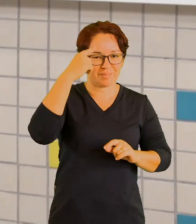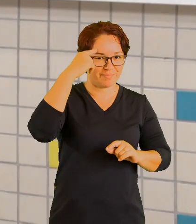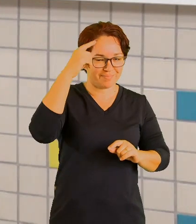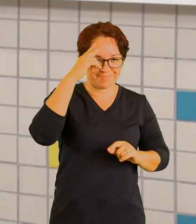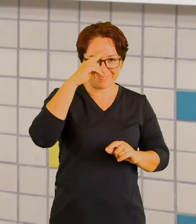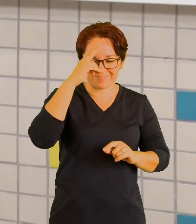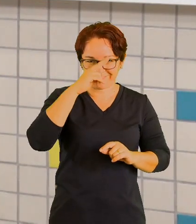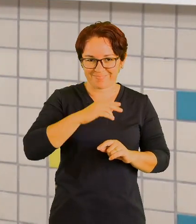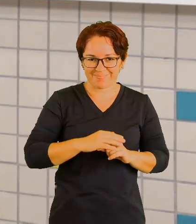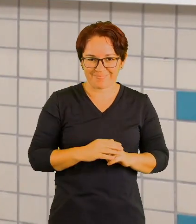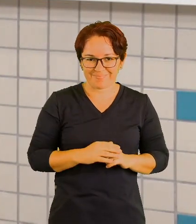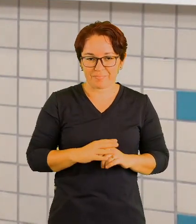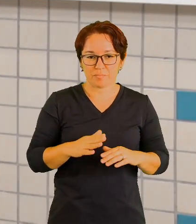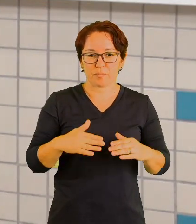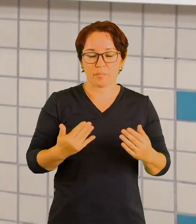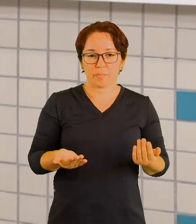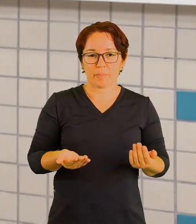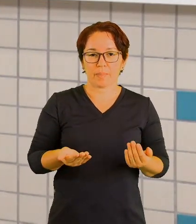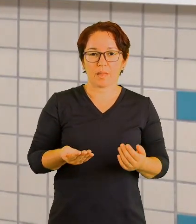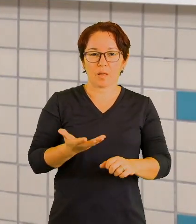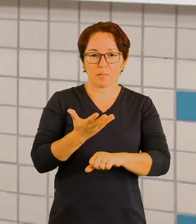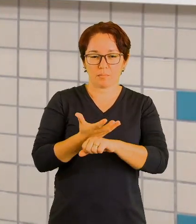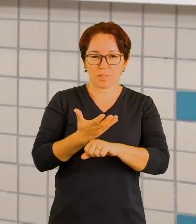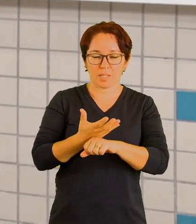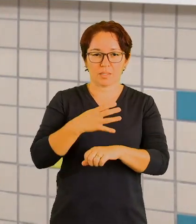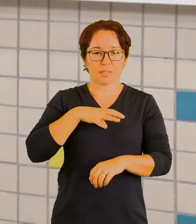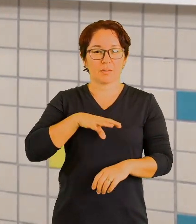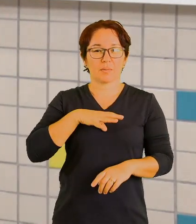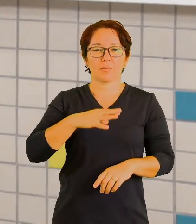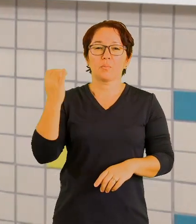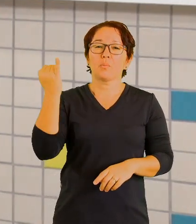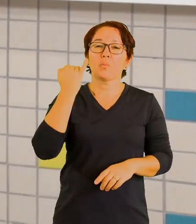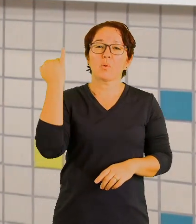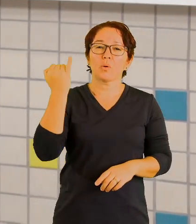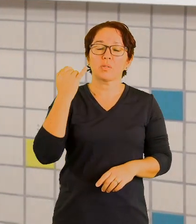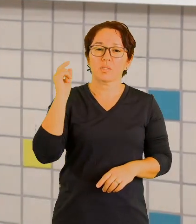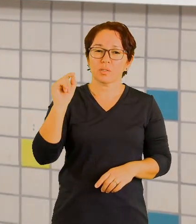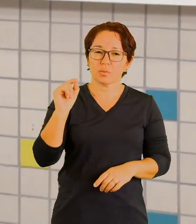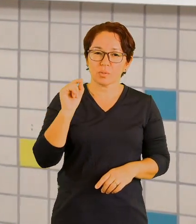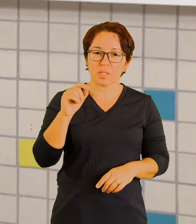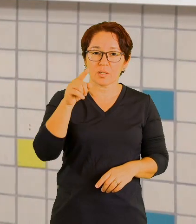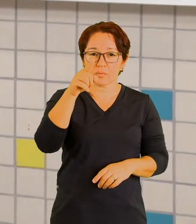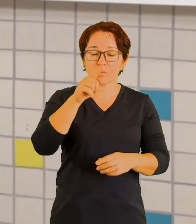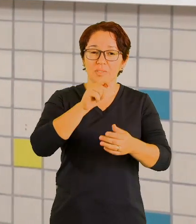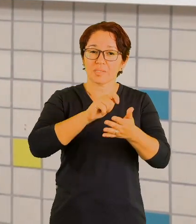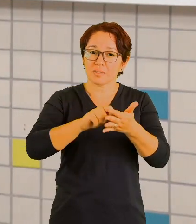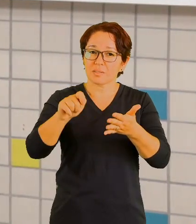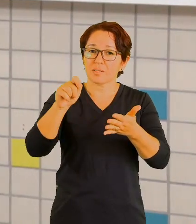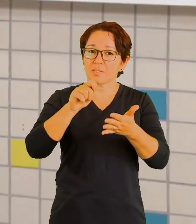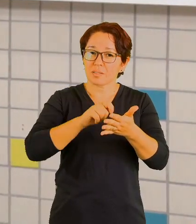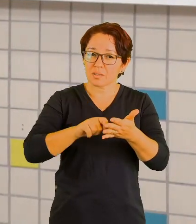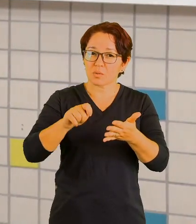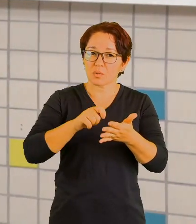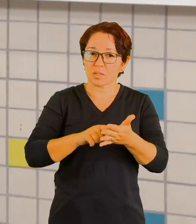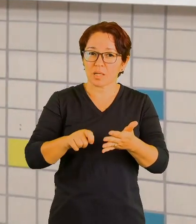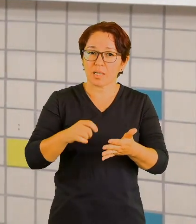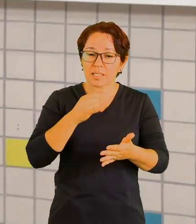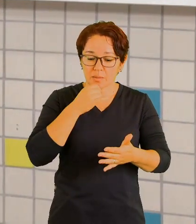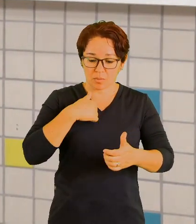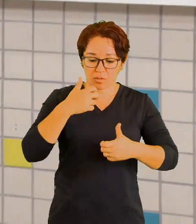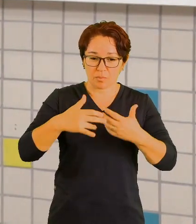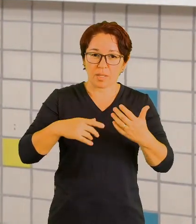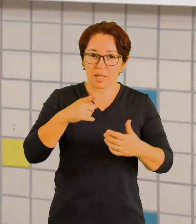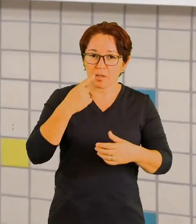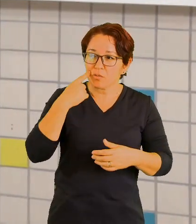aulas de língua portuguesa, vocês têm que criar o hábito de anotar tudo que vocês aprendem. Porque